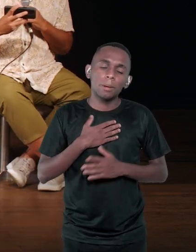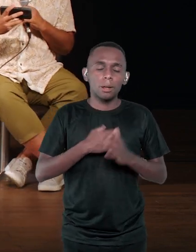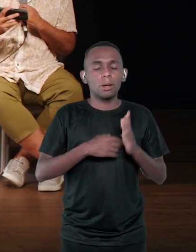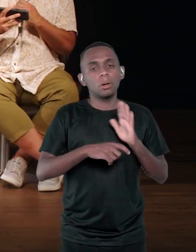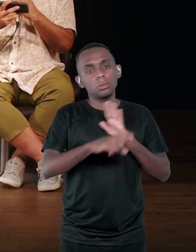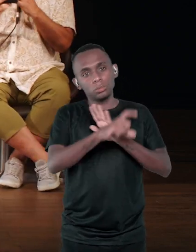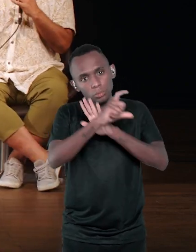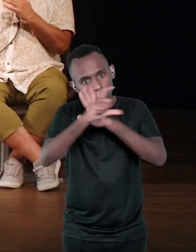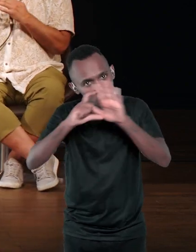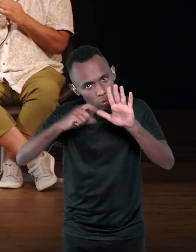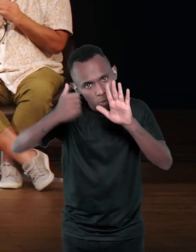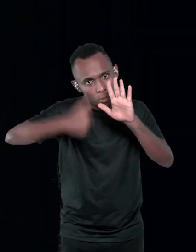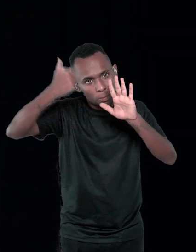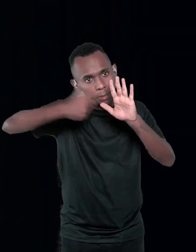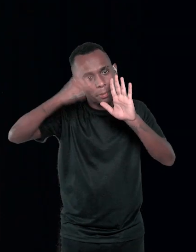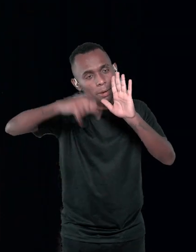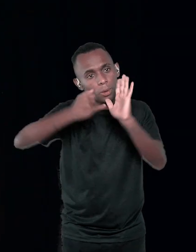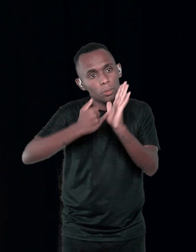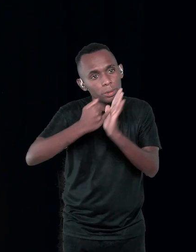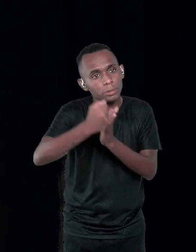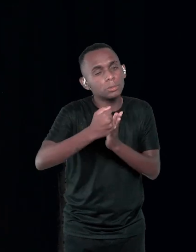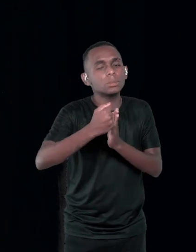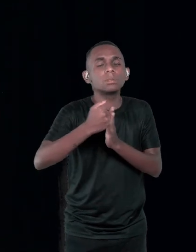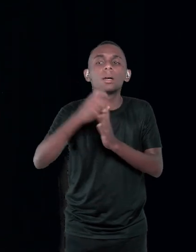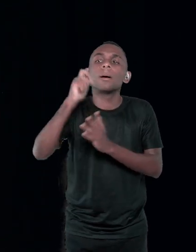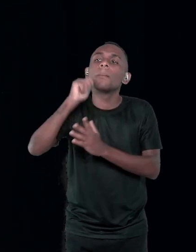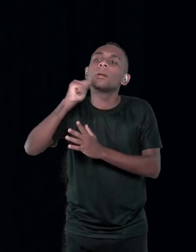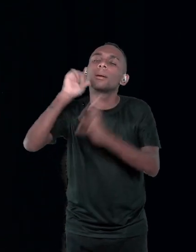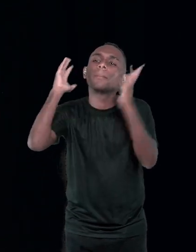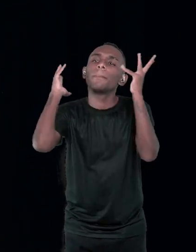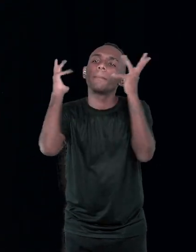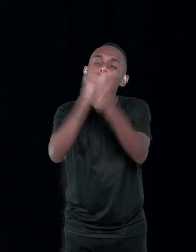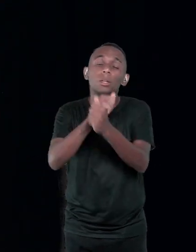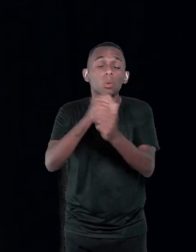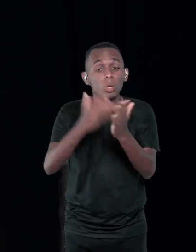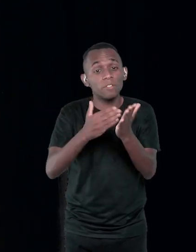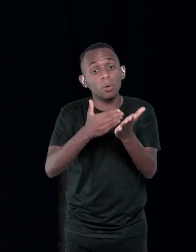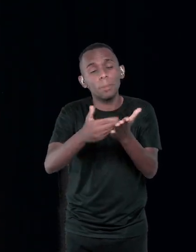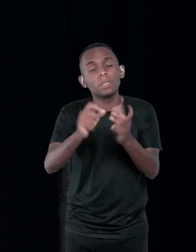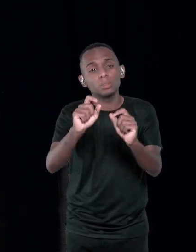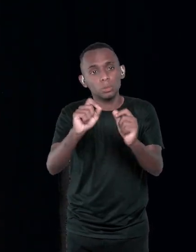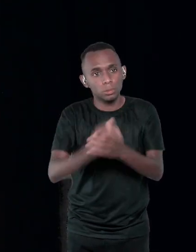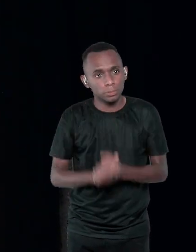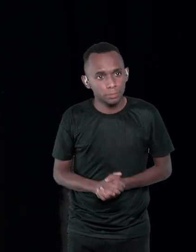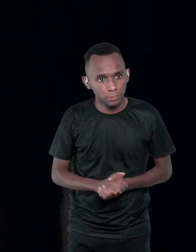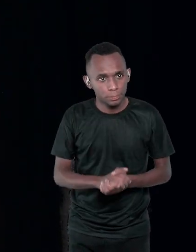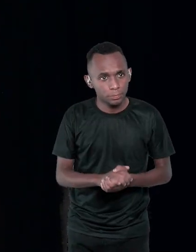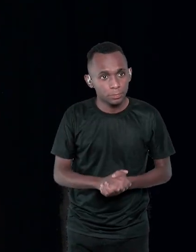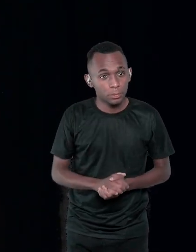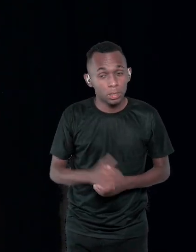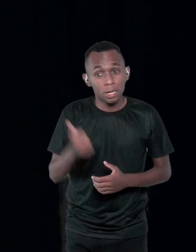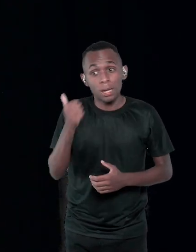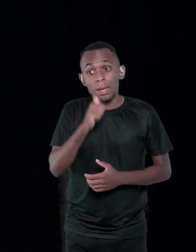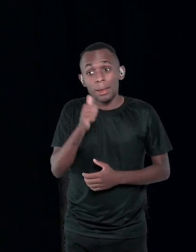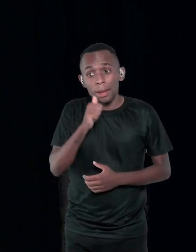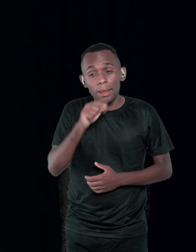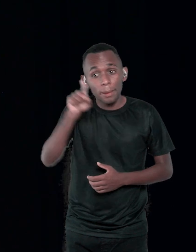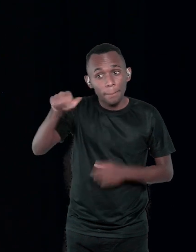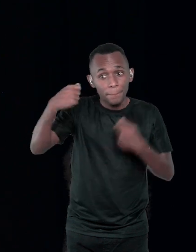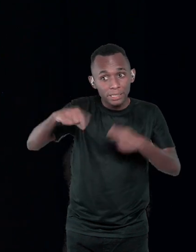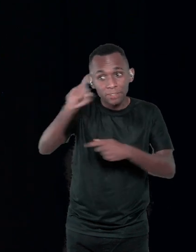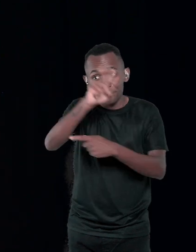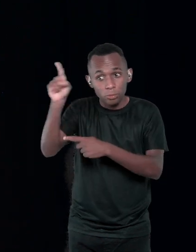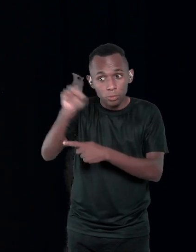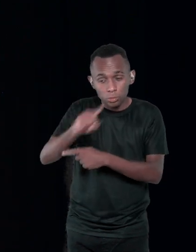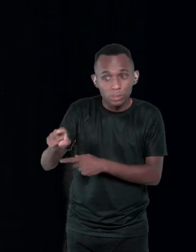parágrafo. Zeca segura o celular na mão. E o livro começa assim. Ela precisava de um Z no destino